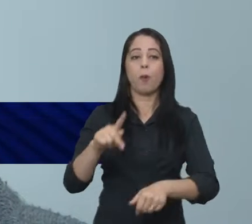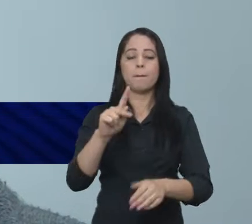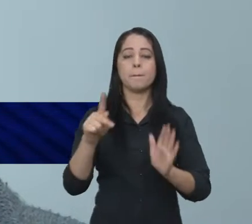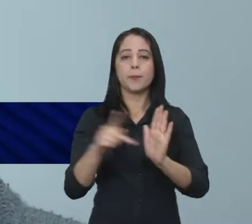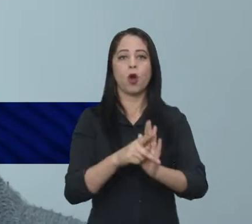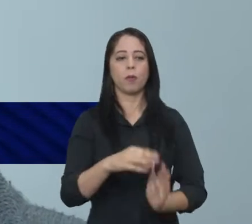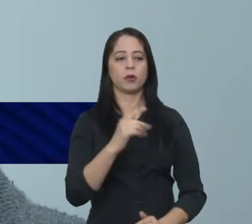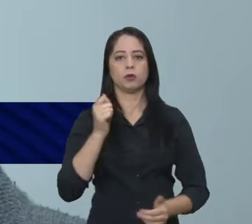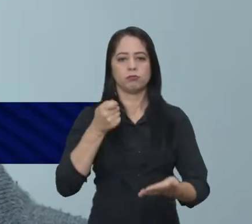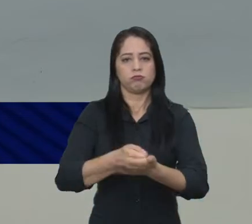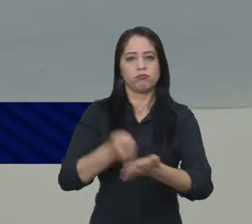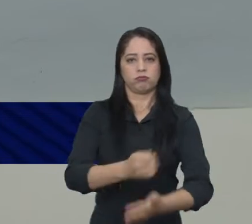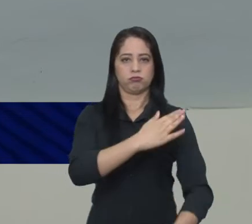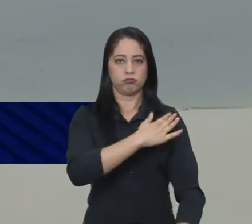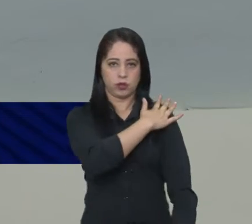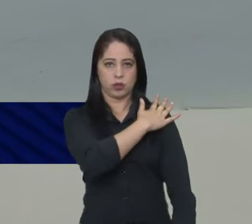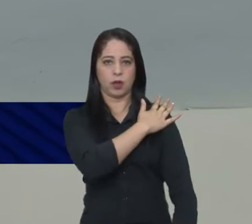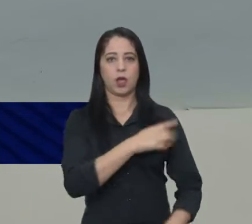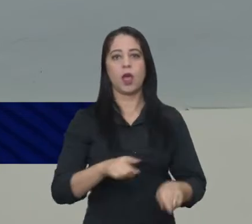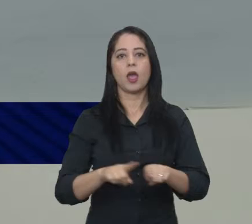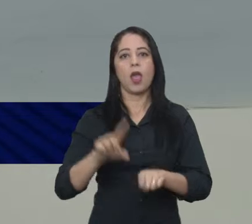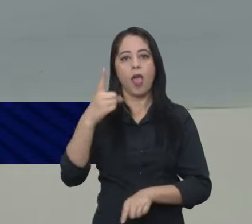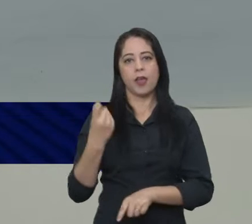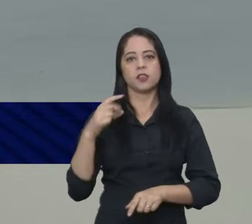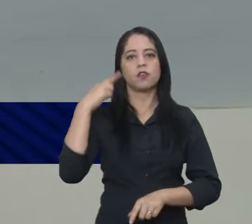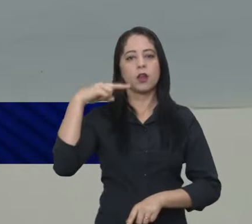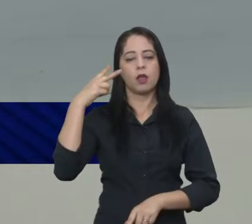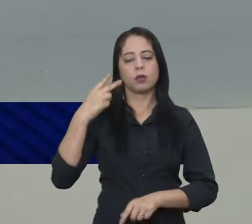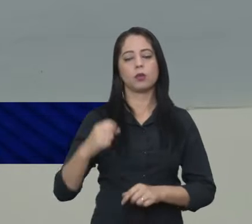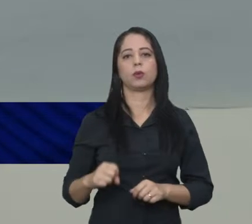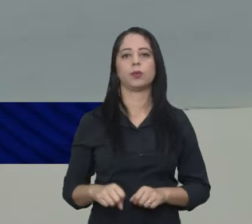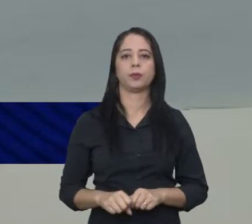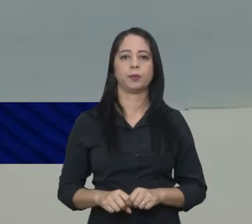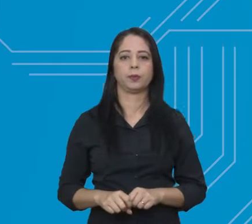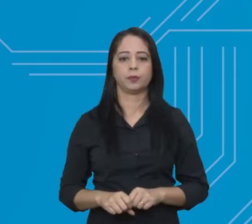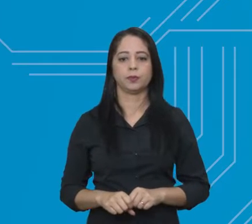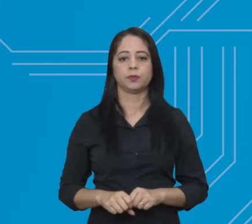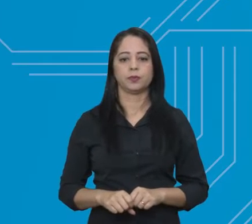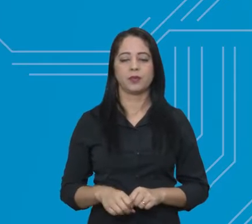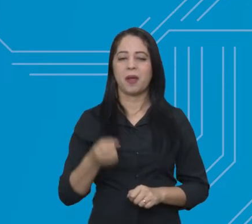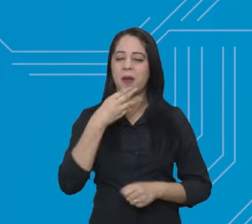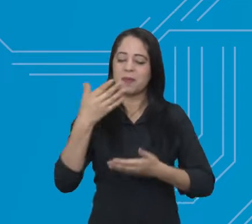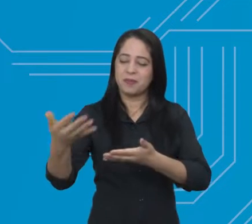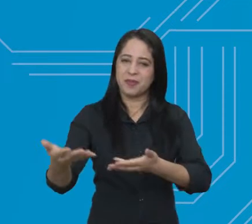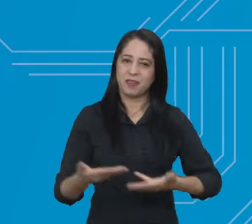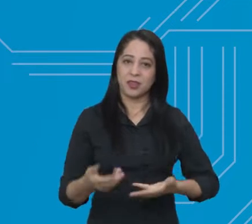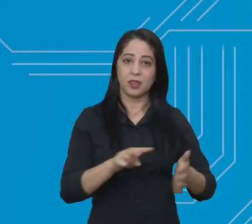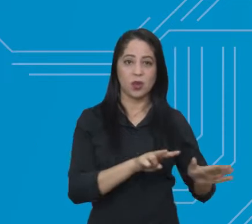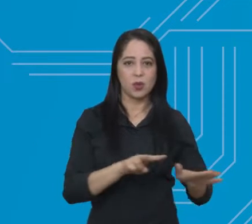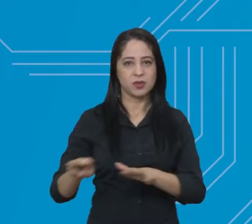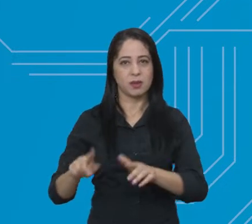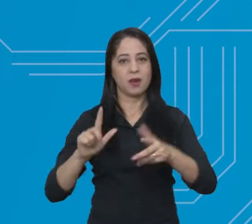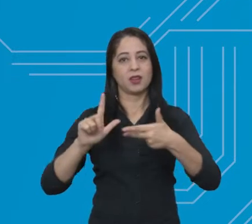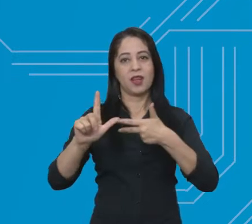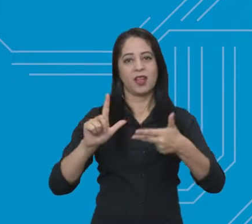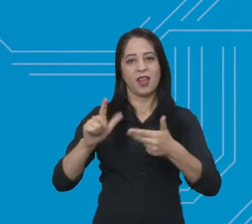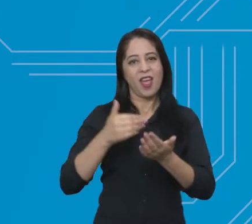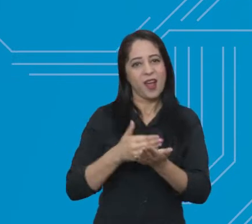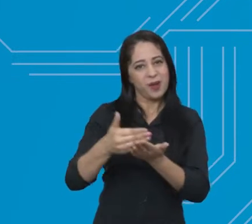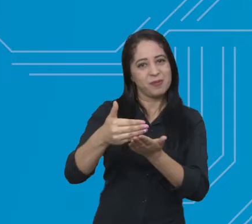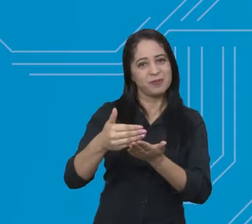da ditadura relatadas por jornalista e ex-vereador da cidade. Sejam bem-vindos, o